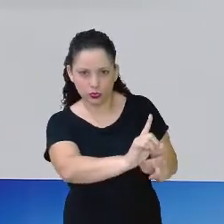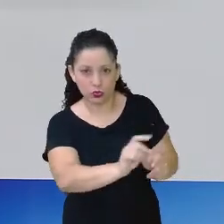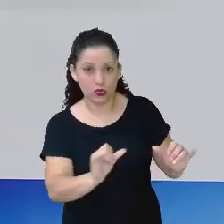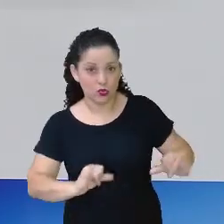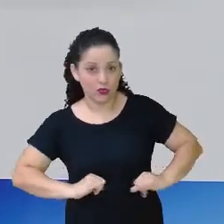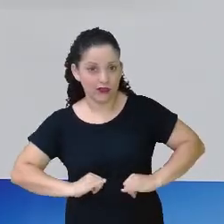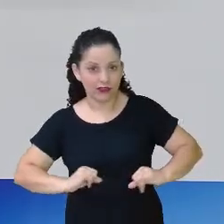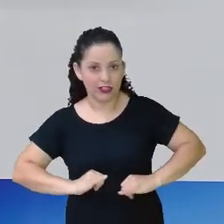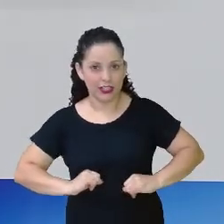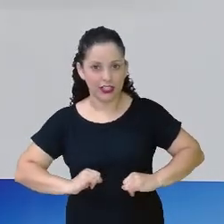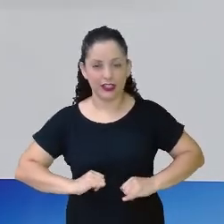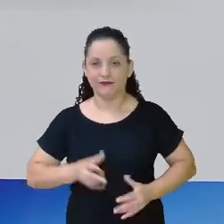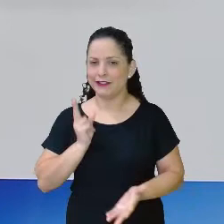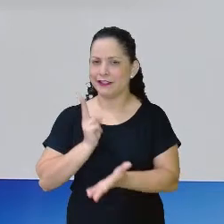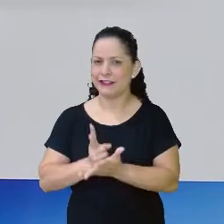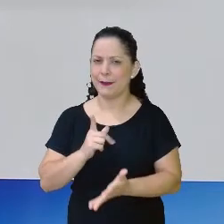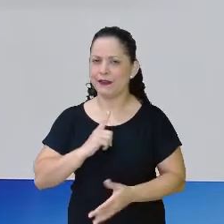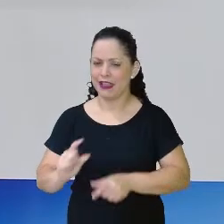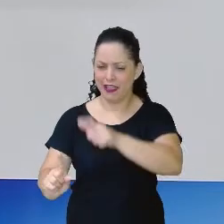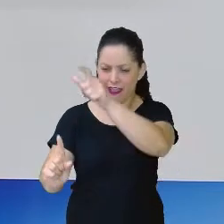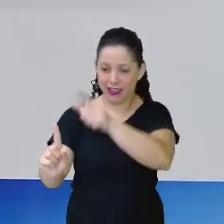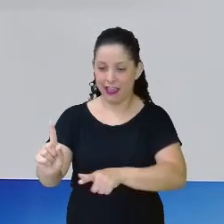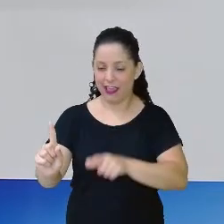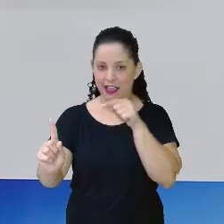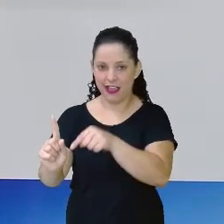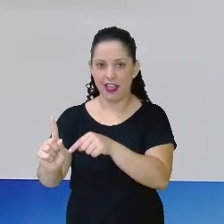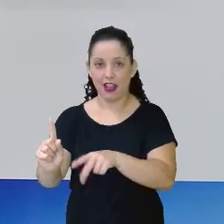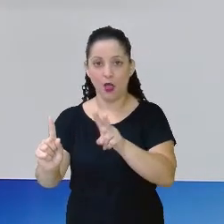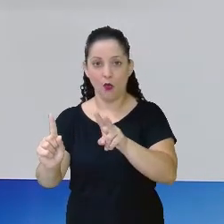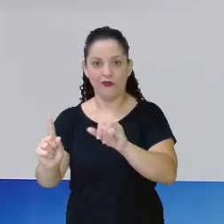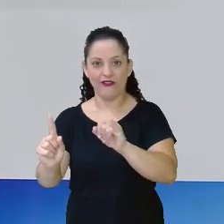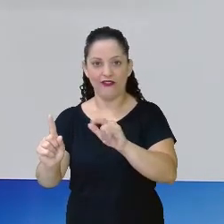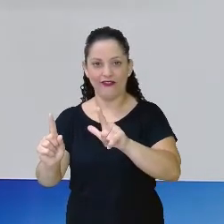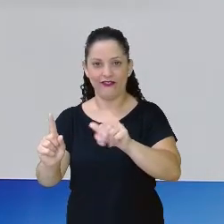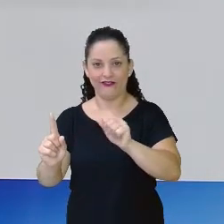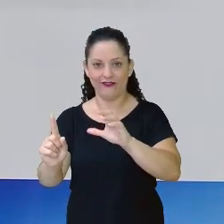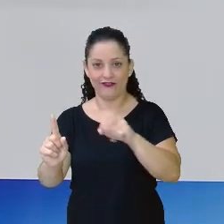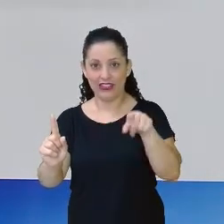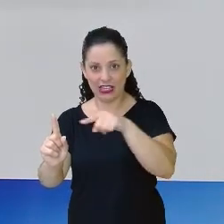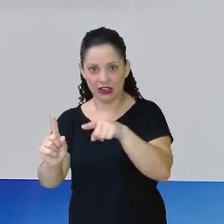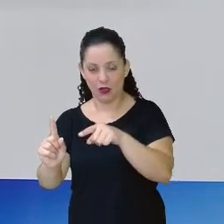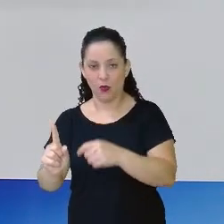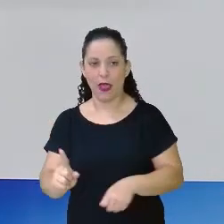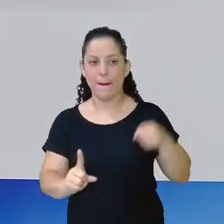Então, geralmente, todos os contos têm o agressor, que é o vilão. Quando fala agressor, é como ele é chamado. Não é porque ele vai